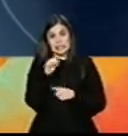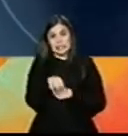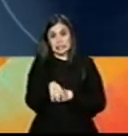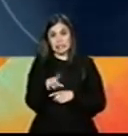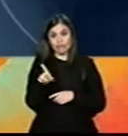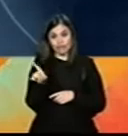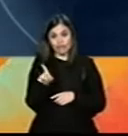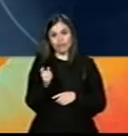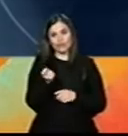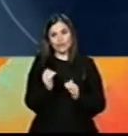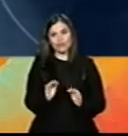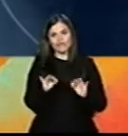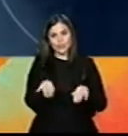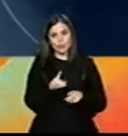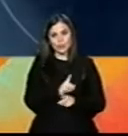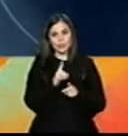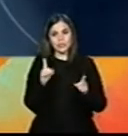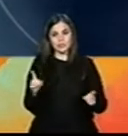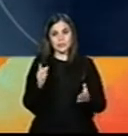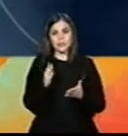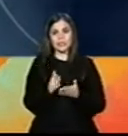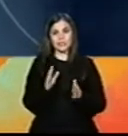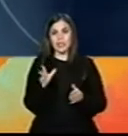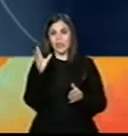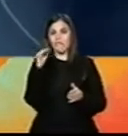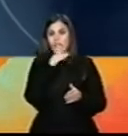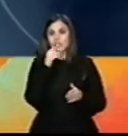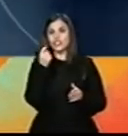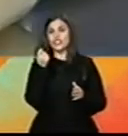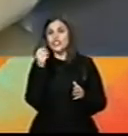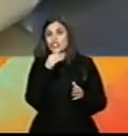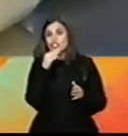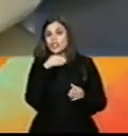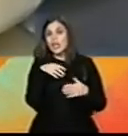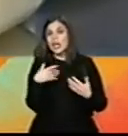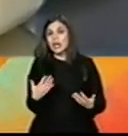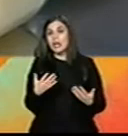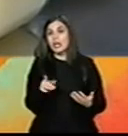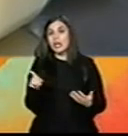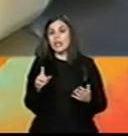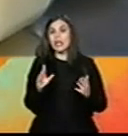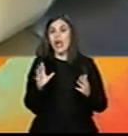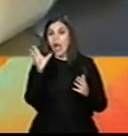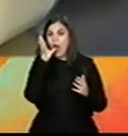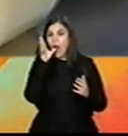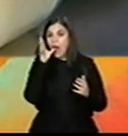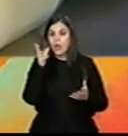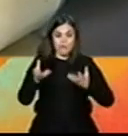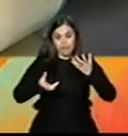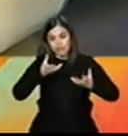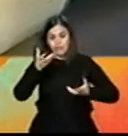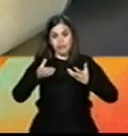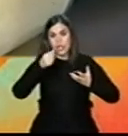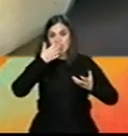já temos a fase final, porque sim. É só tem que arrefecer. Portanto, nós aqui temos então a água a ferver temperada,